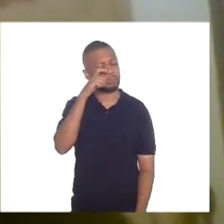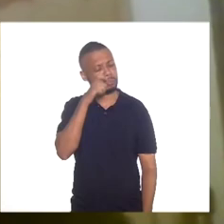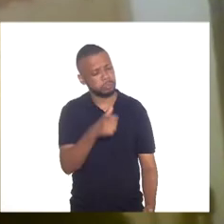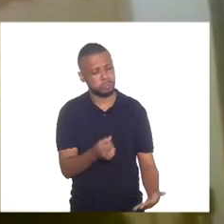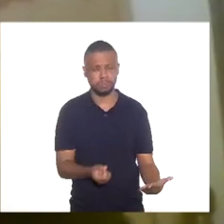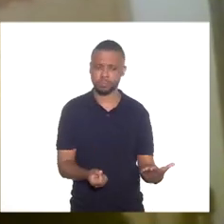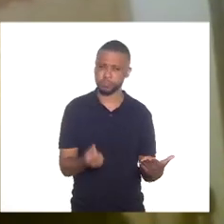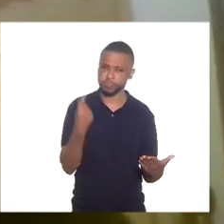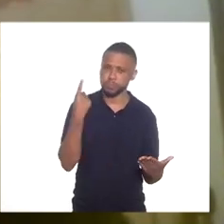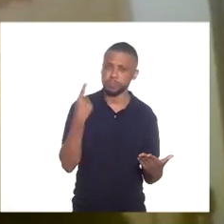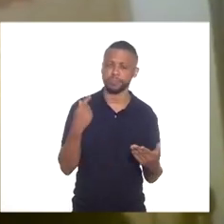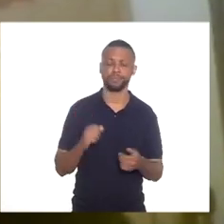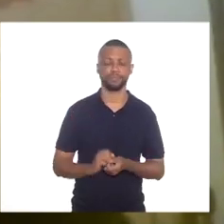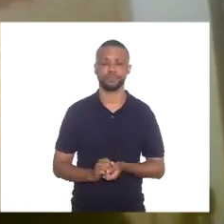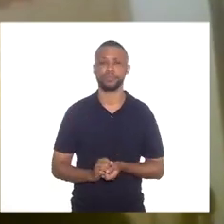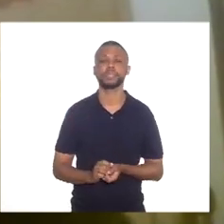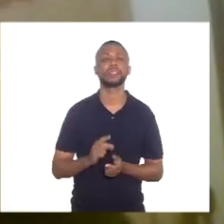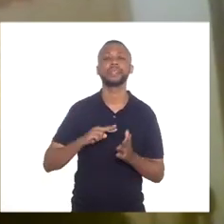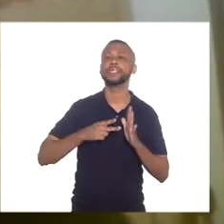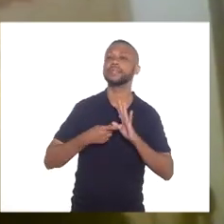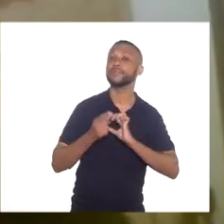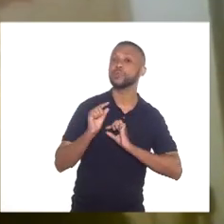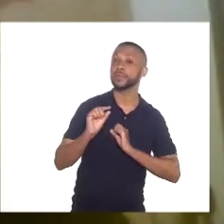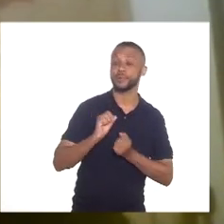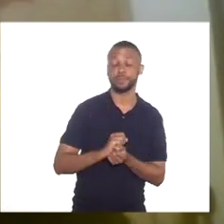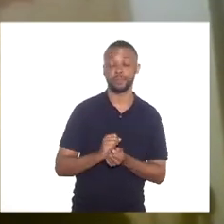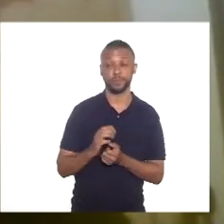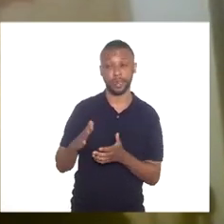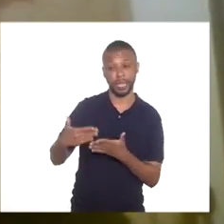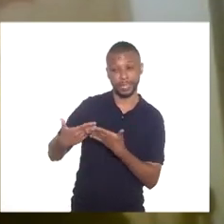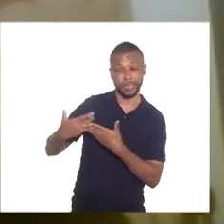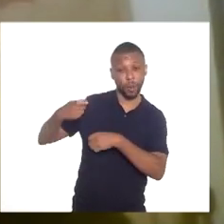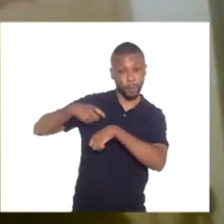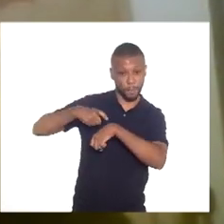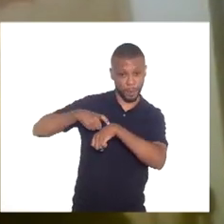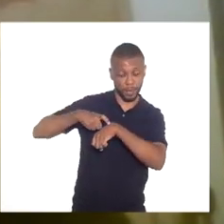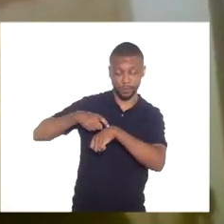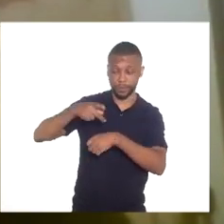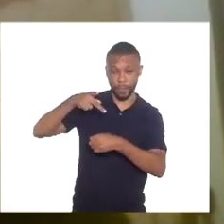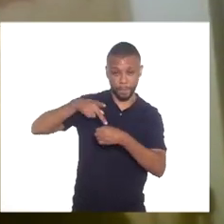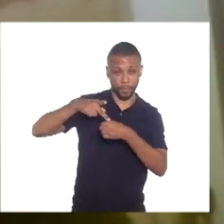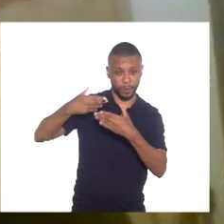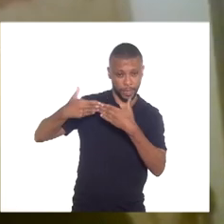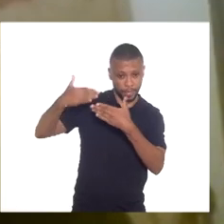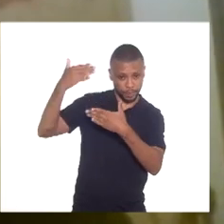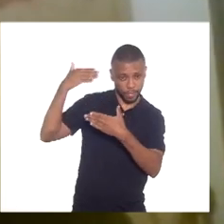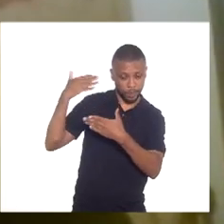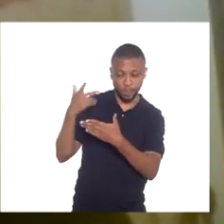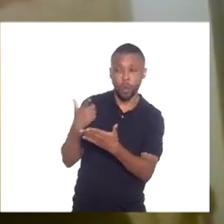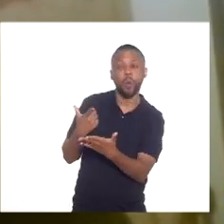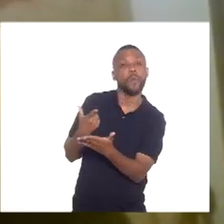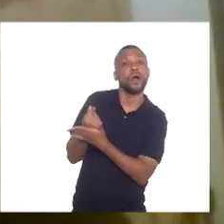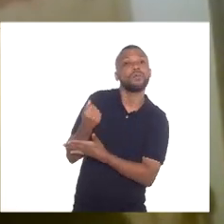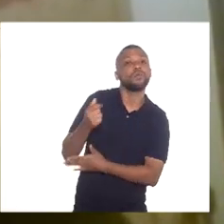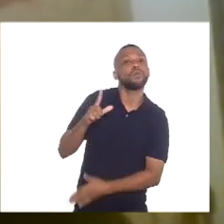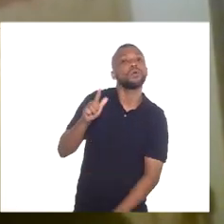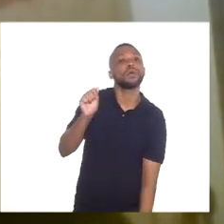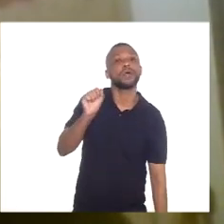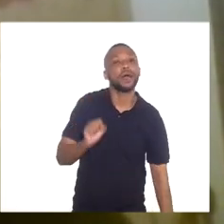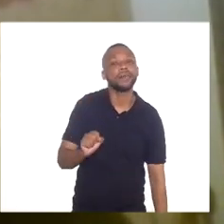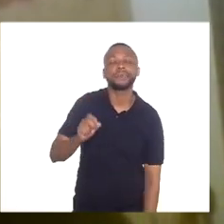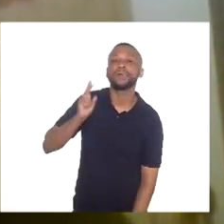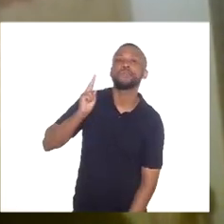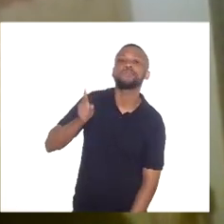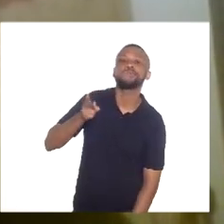seguinte: até então, a Petrobras comprava o gás de todo o gás que chegava